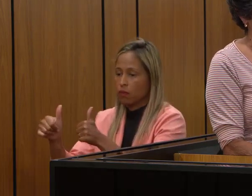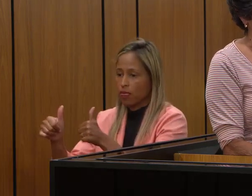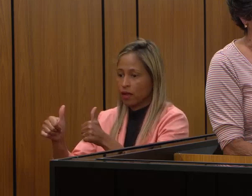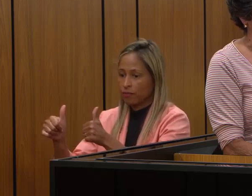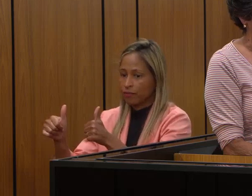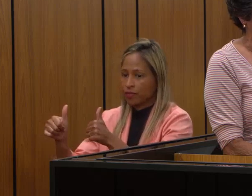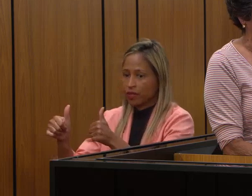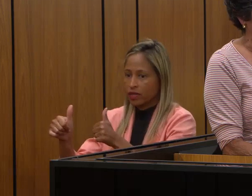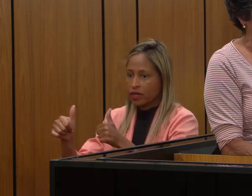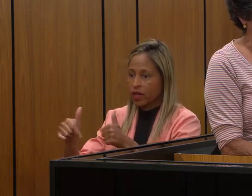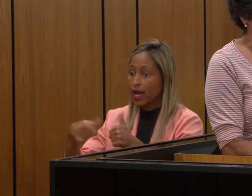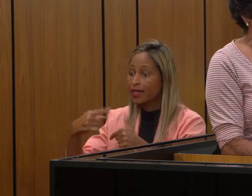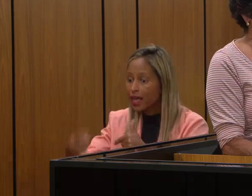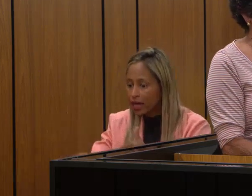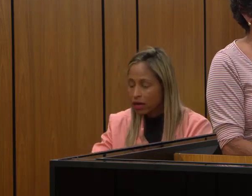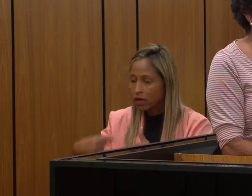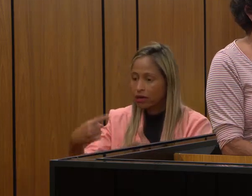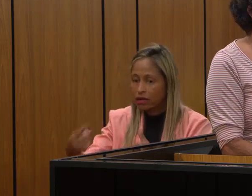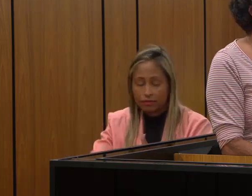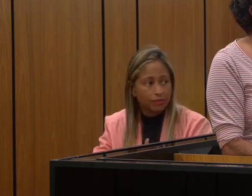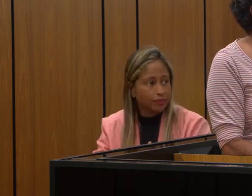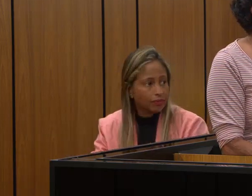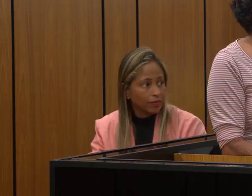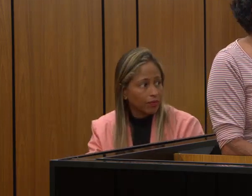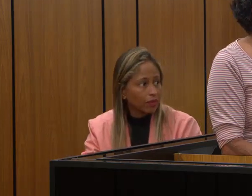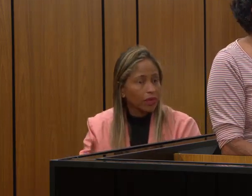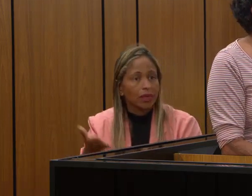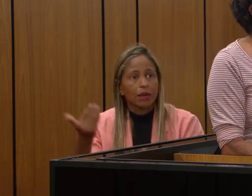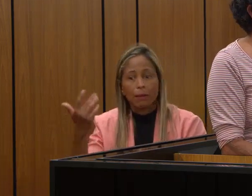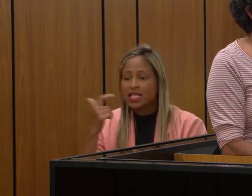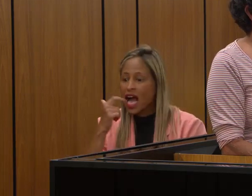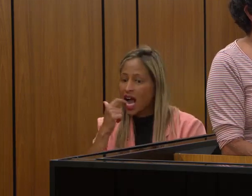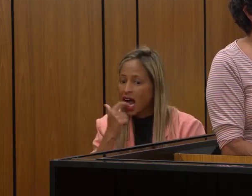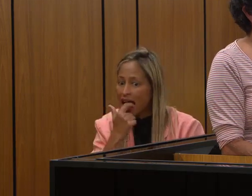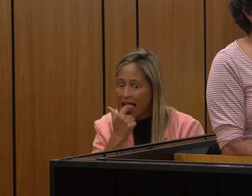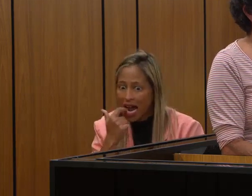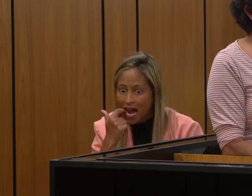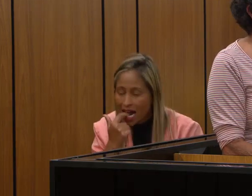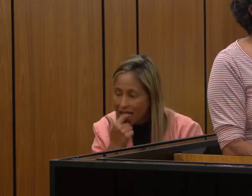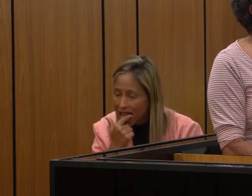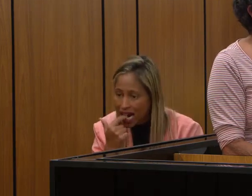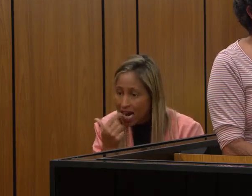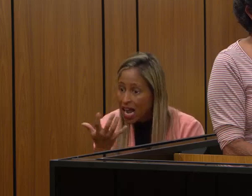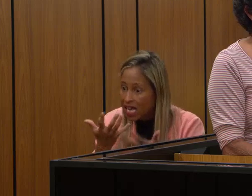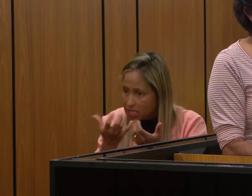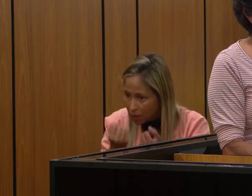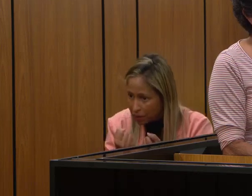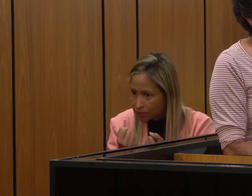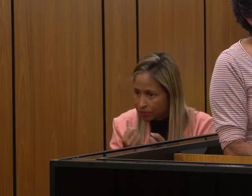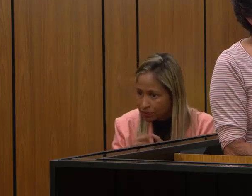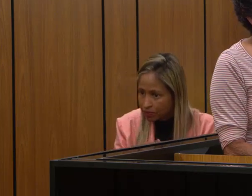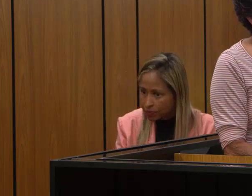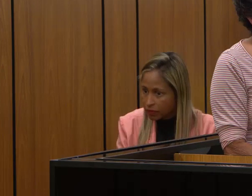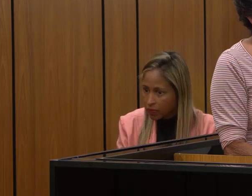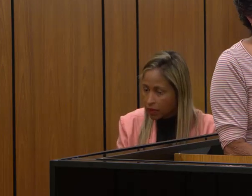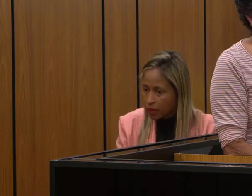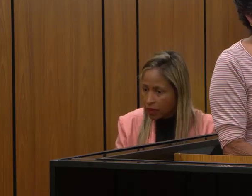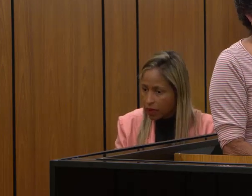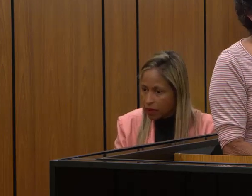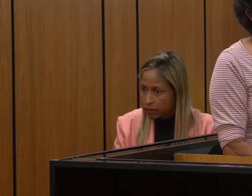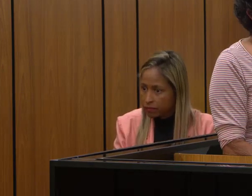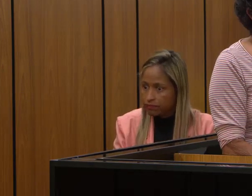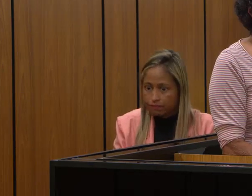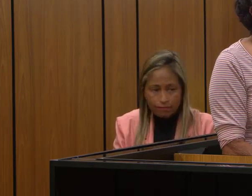Tinha consulta marcada para as 4:00 quando eu recebo quando eu recebi a notícia né que tinha fechado